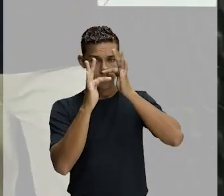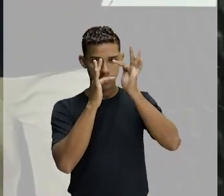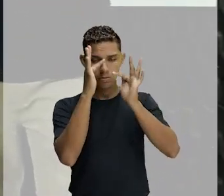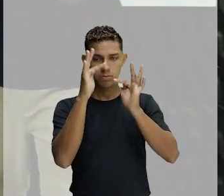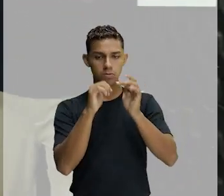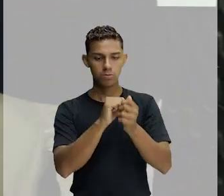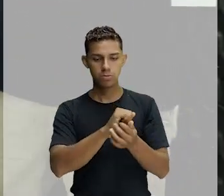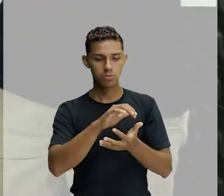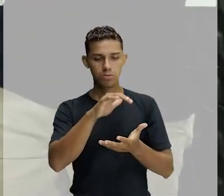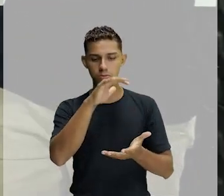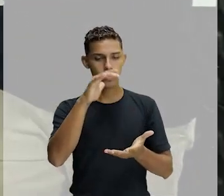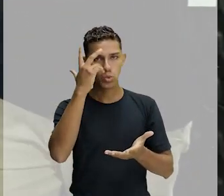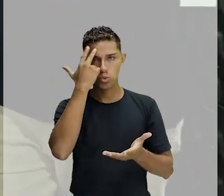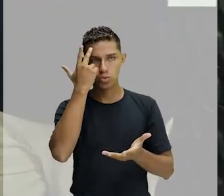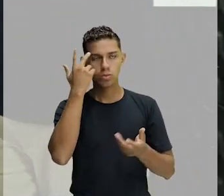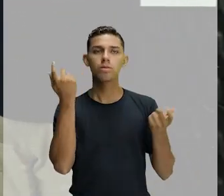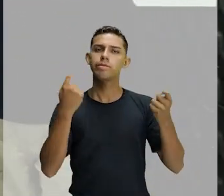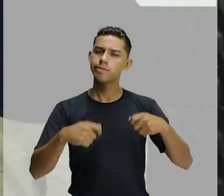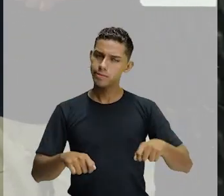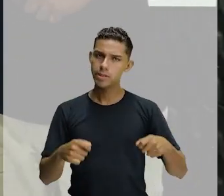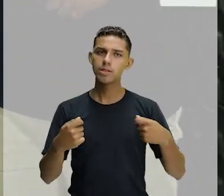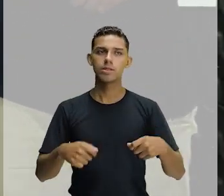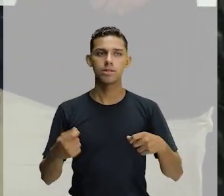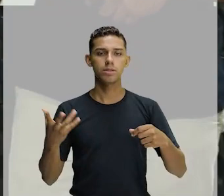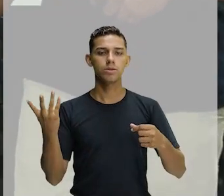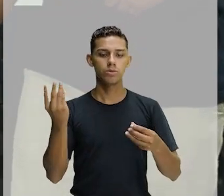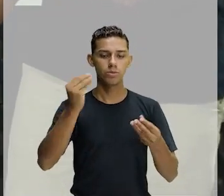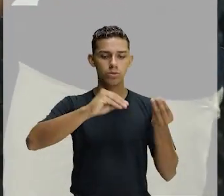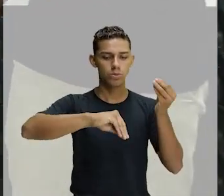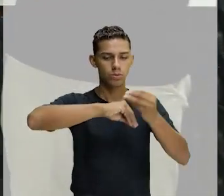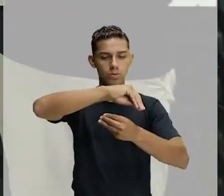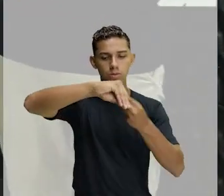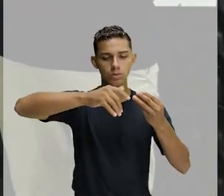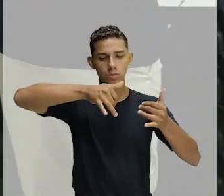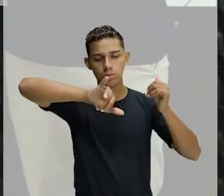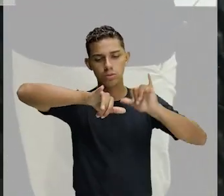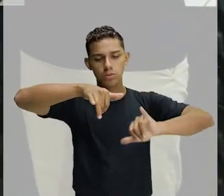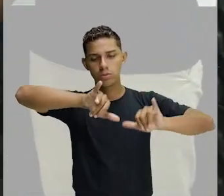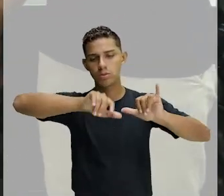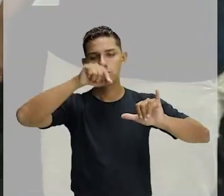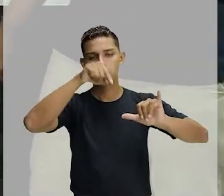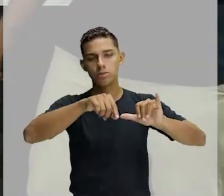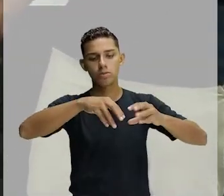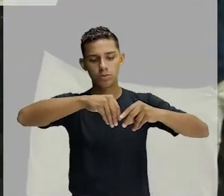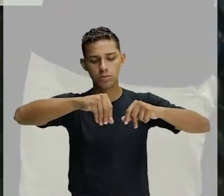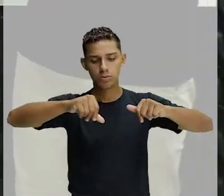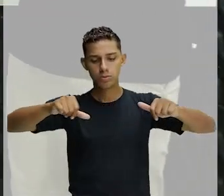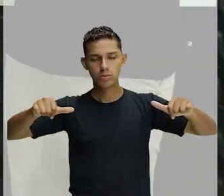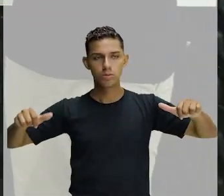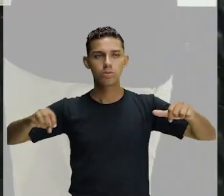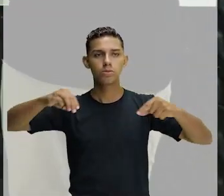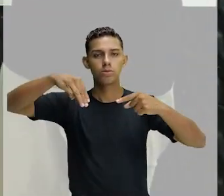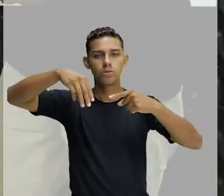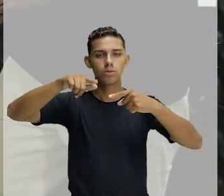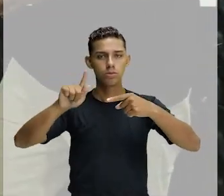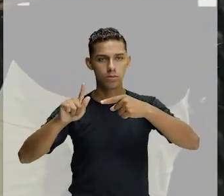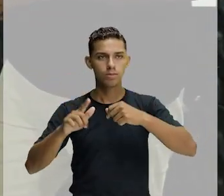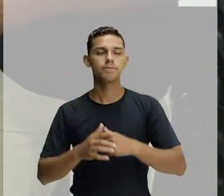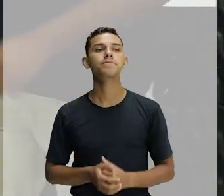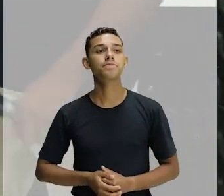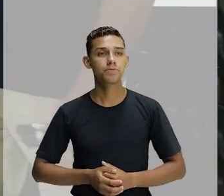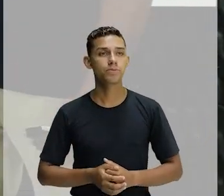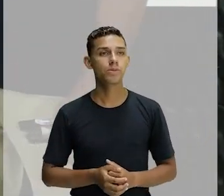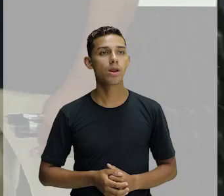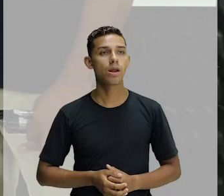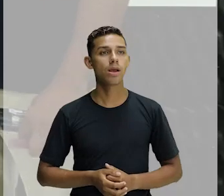ficar normal, basta você repor esse elemento químico ao solo. Outra coisa aqui,